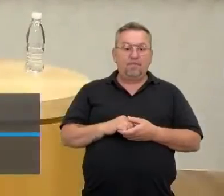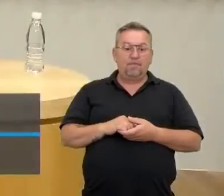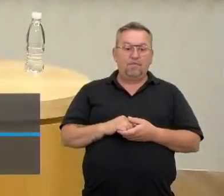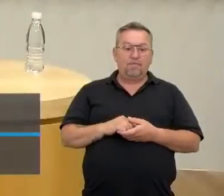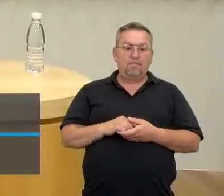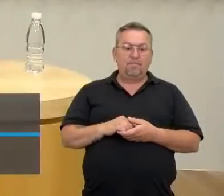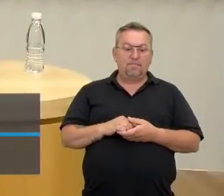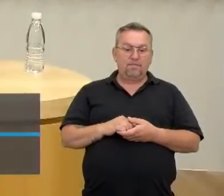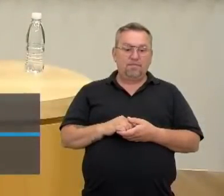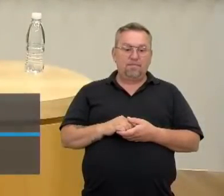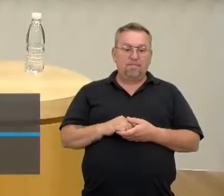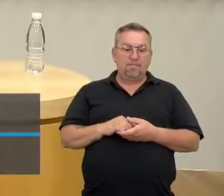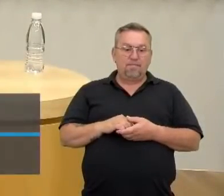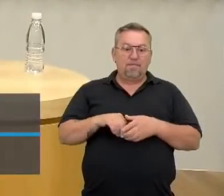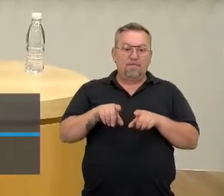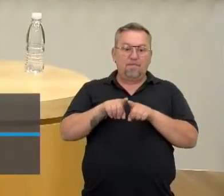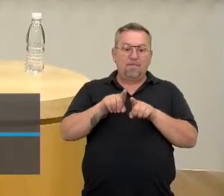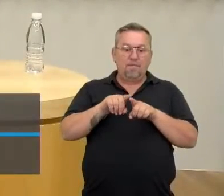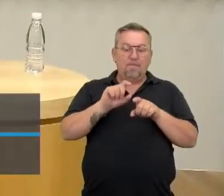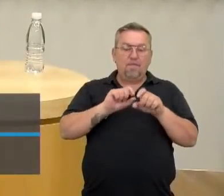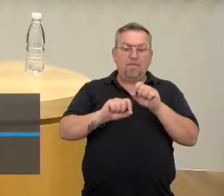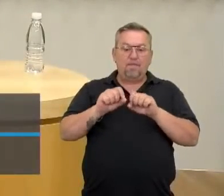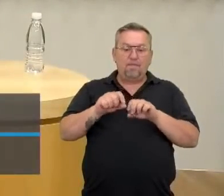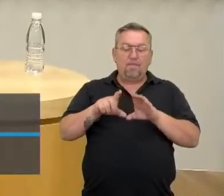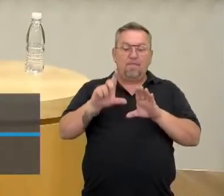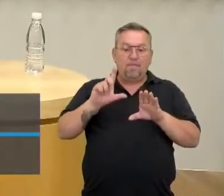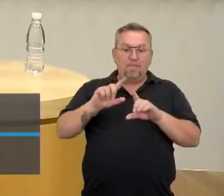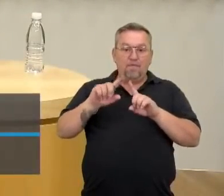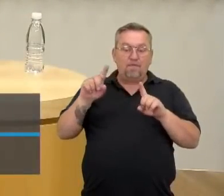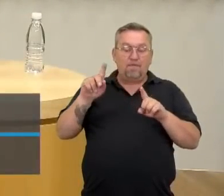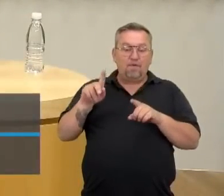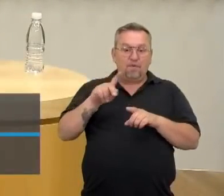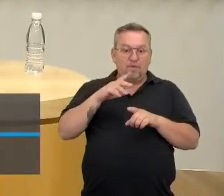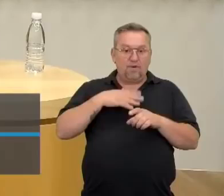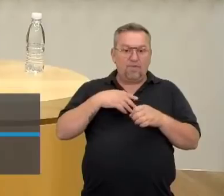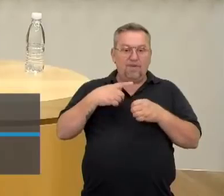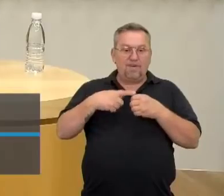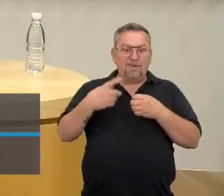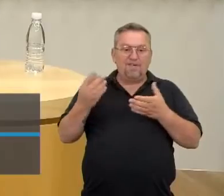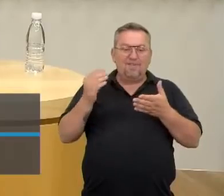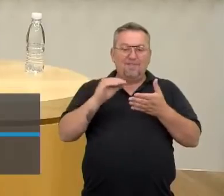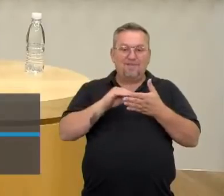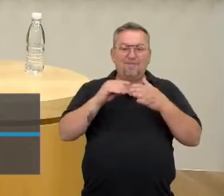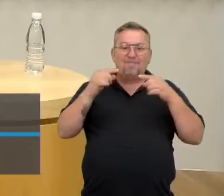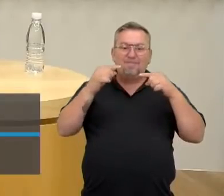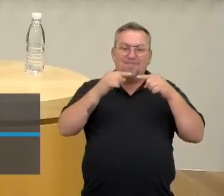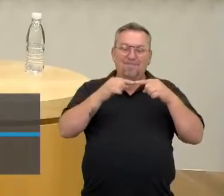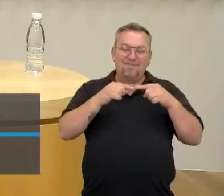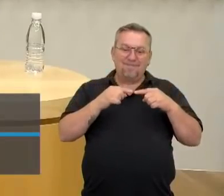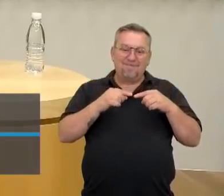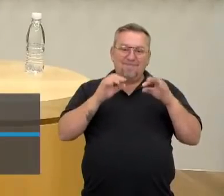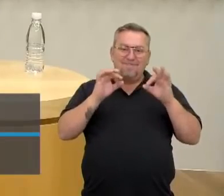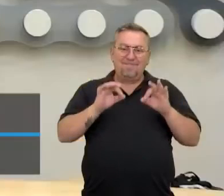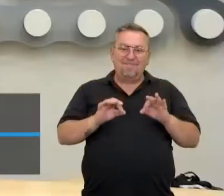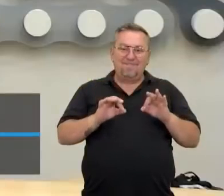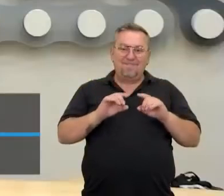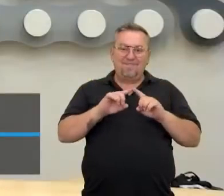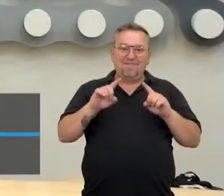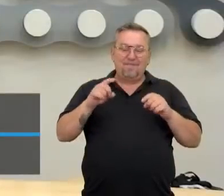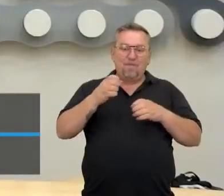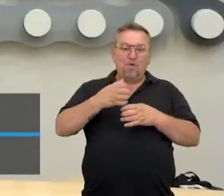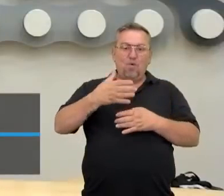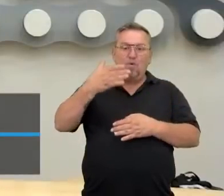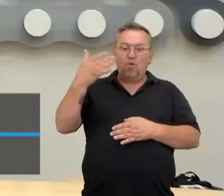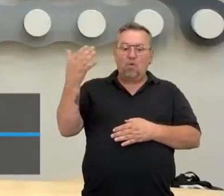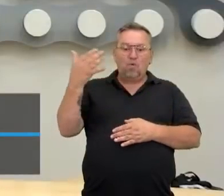bem. Assim, na questão anterior, até um professor, acho que também é da minha cidade, ele colocou que concorda, né, que aquele mural